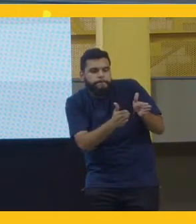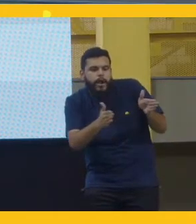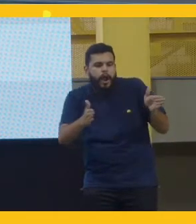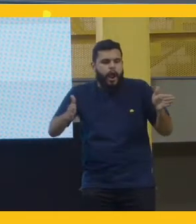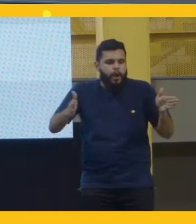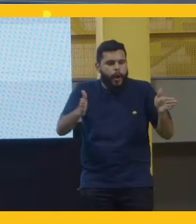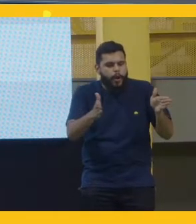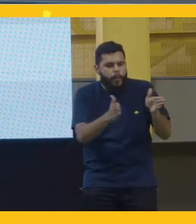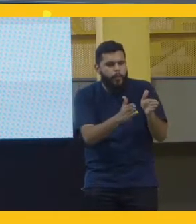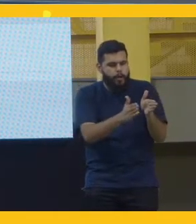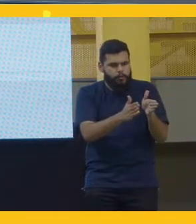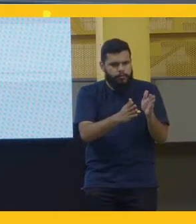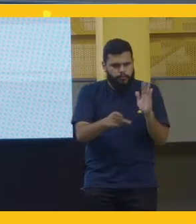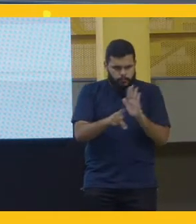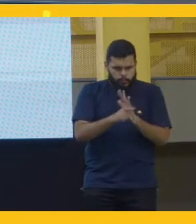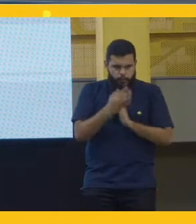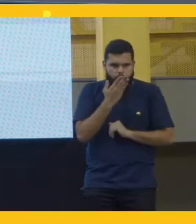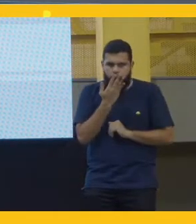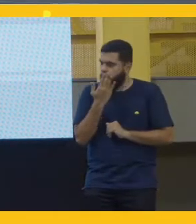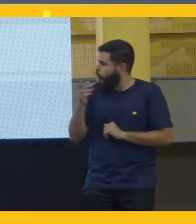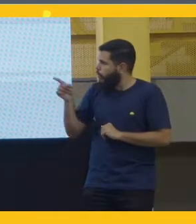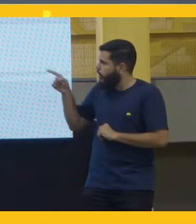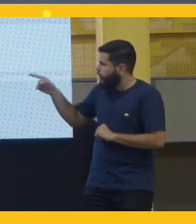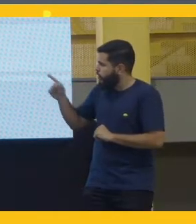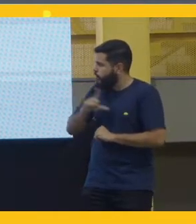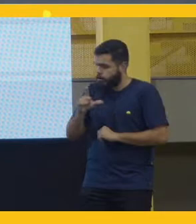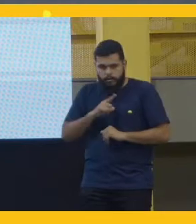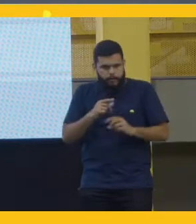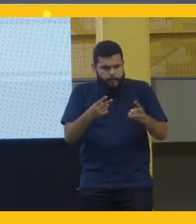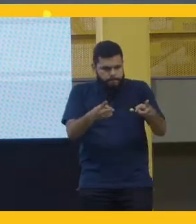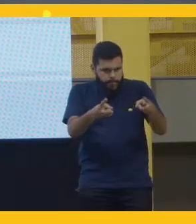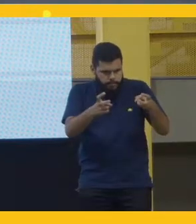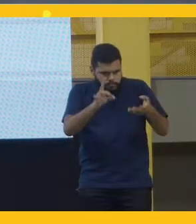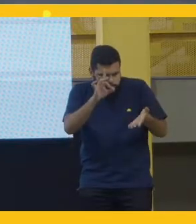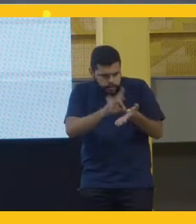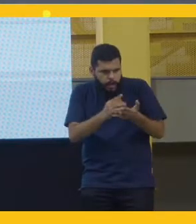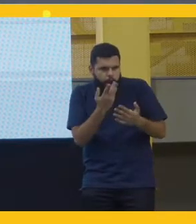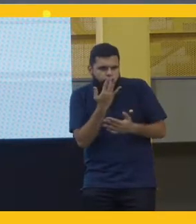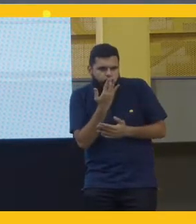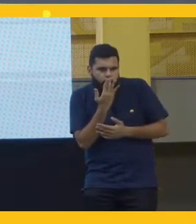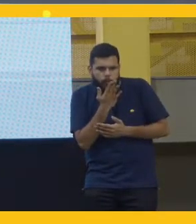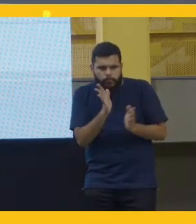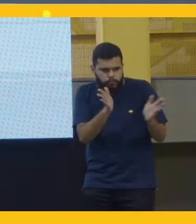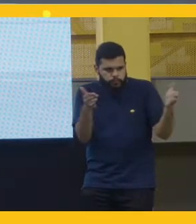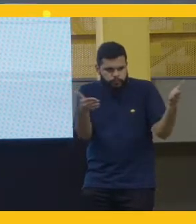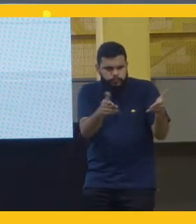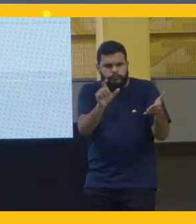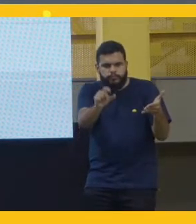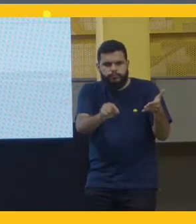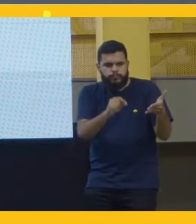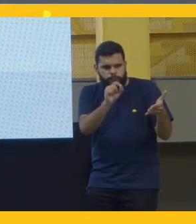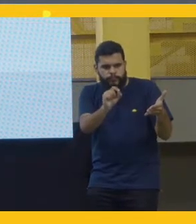para que as coisas que sejam observadas sejam observadas de forma